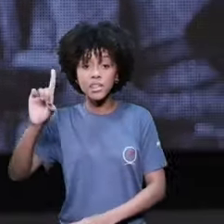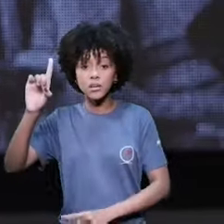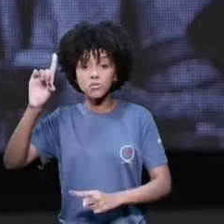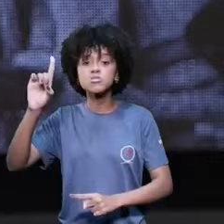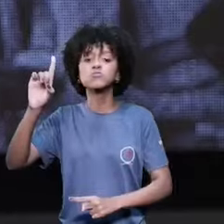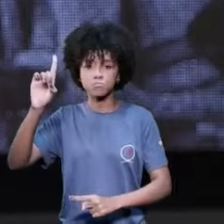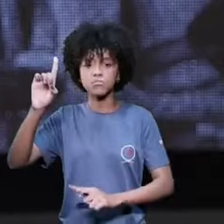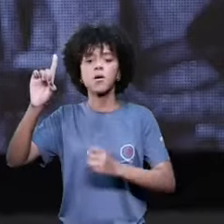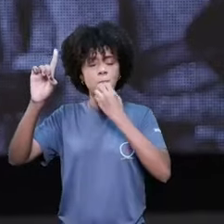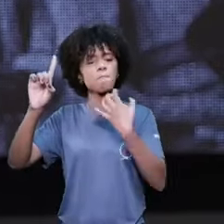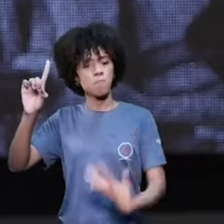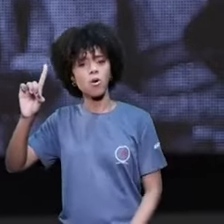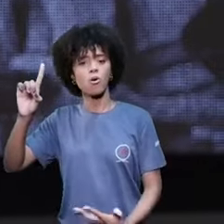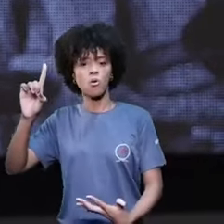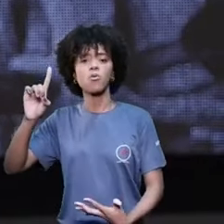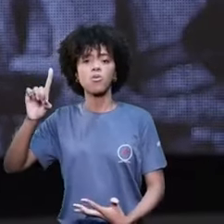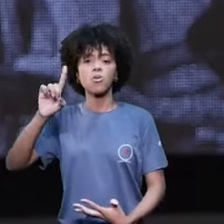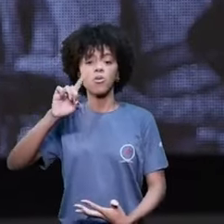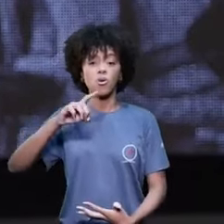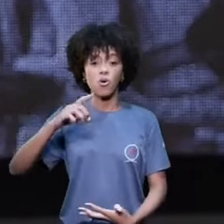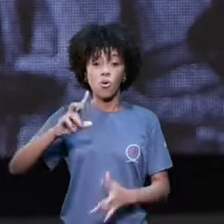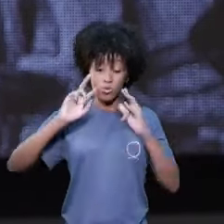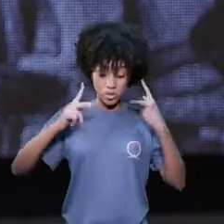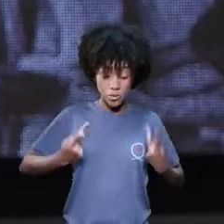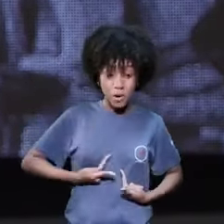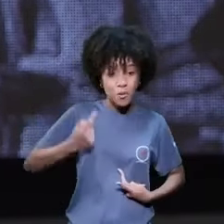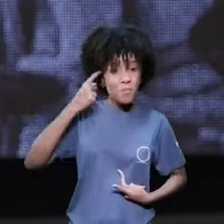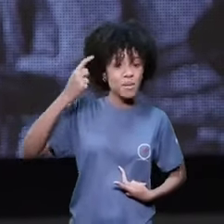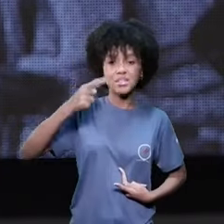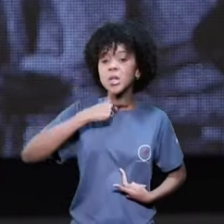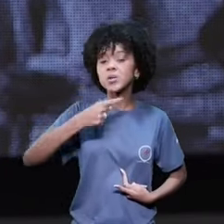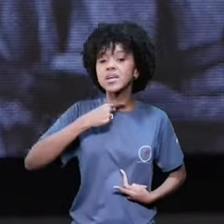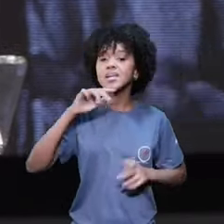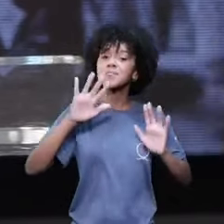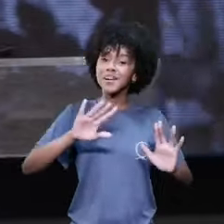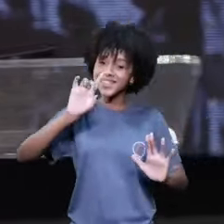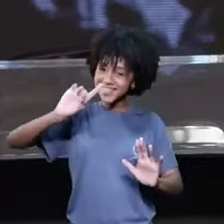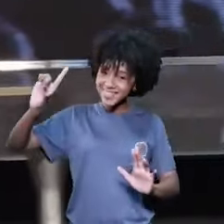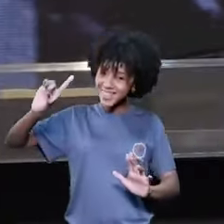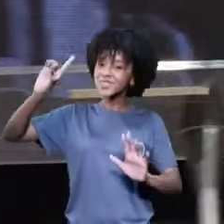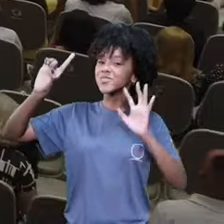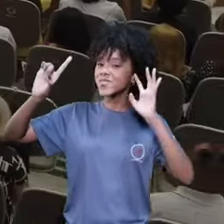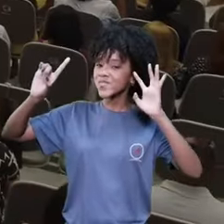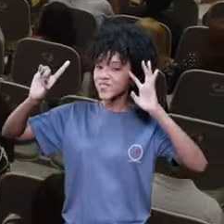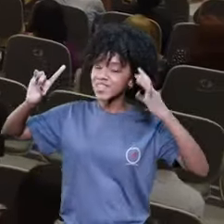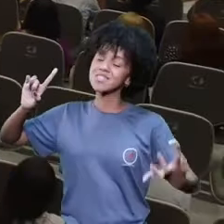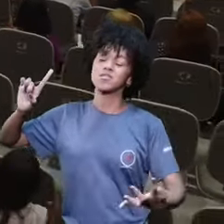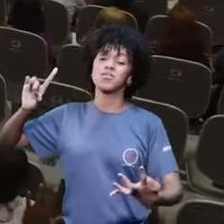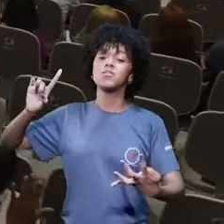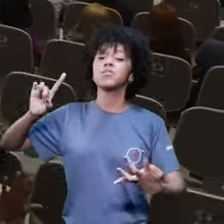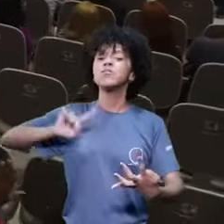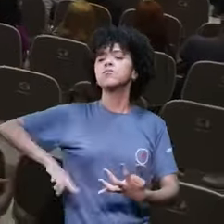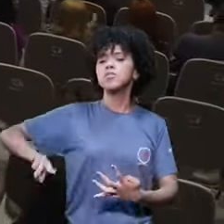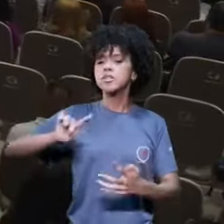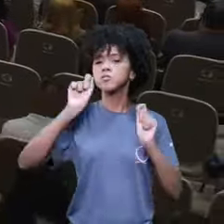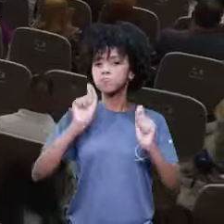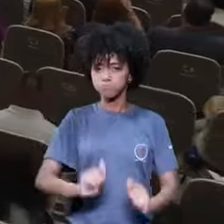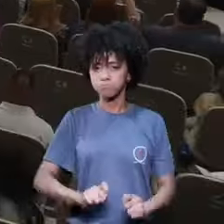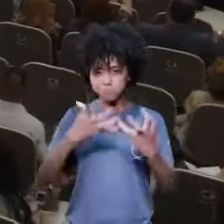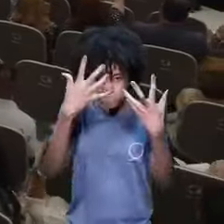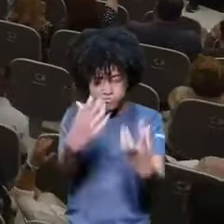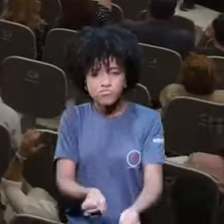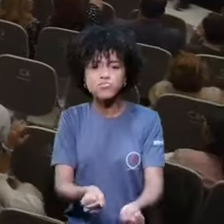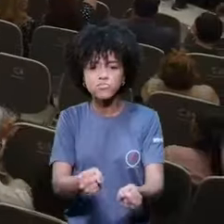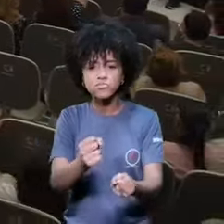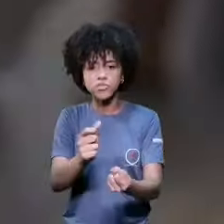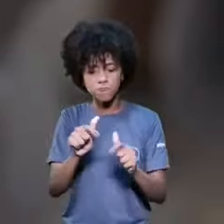em reviver coisas que o homem acha que não pode reviver. Eu estou sentindo a presença dele aqui. Será que tem alguém para receber essa palavra e reagir?